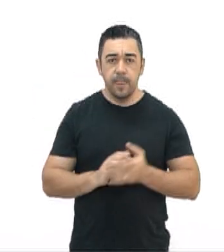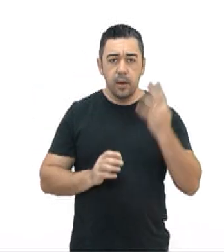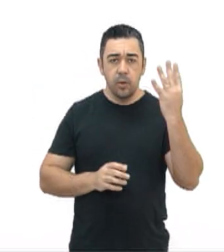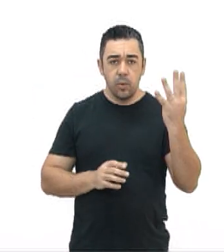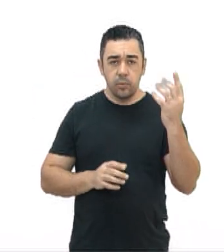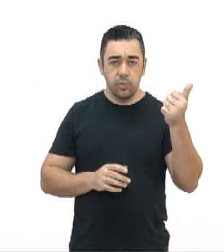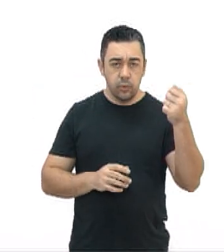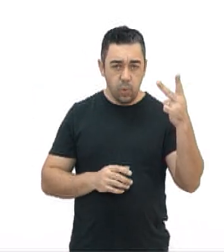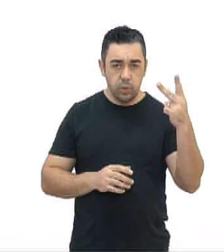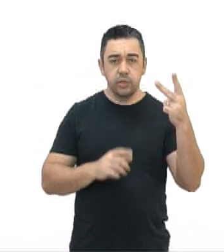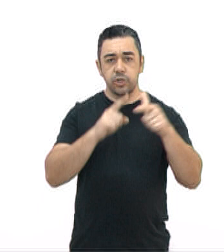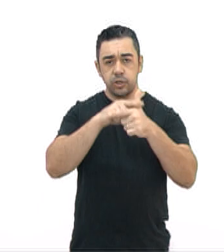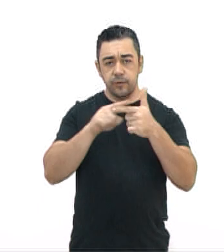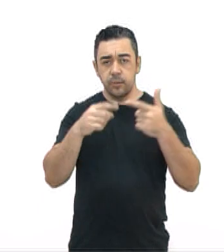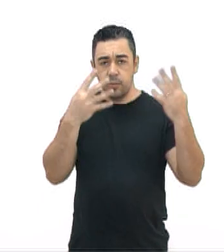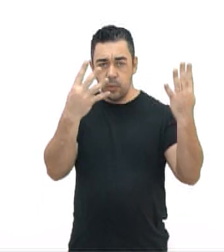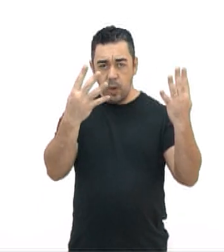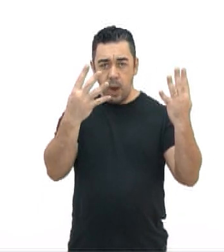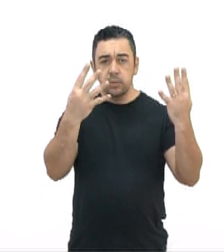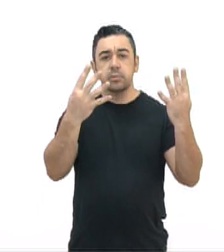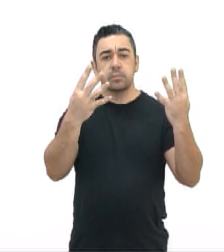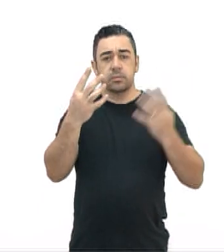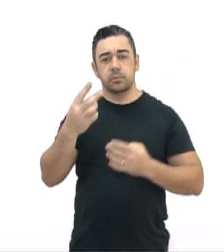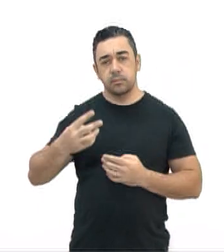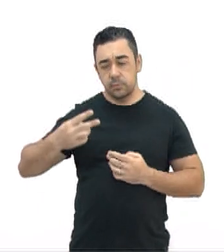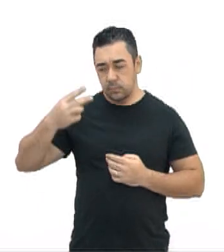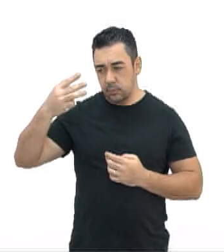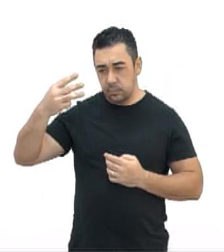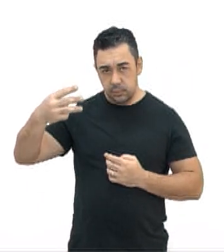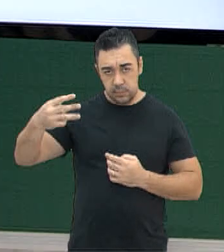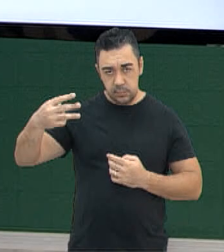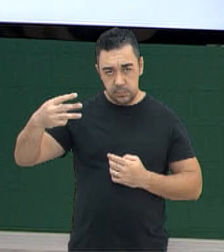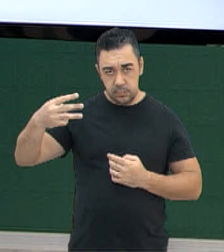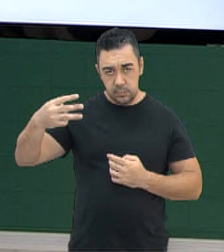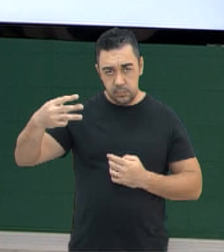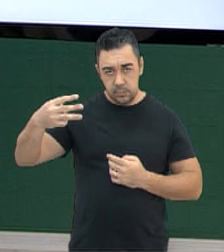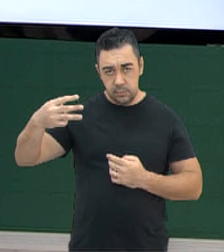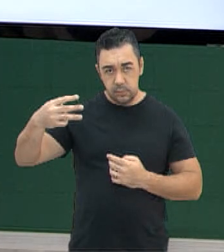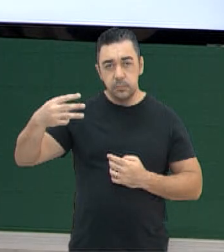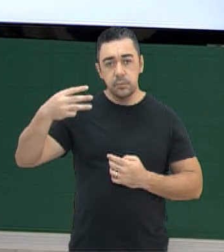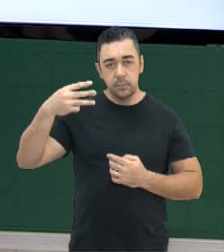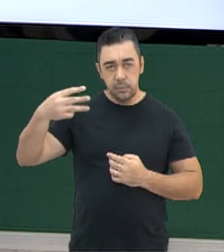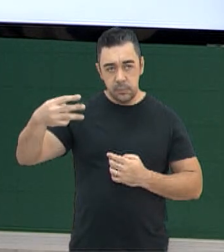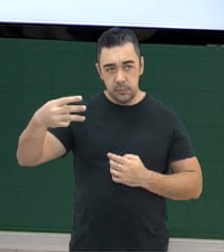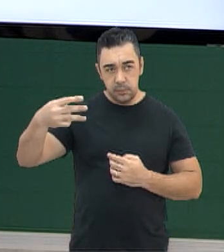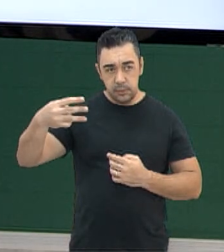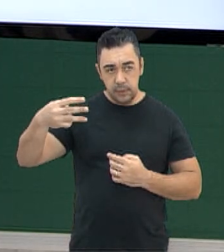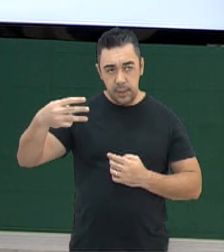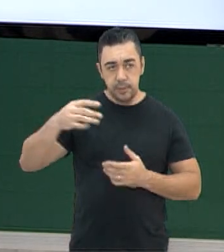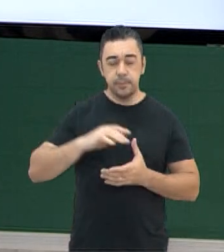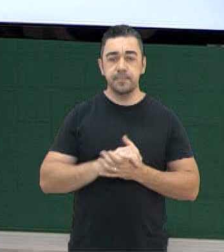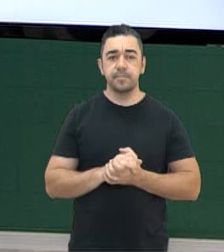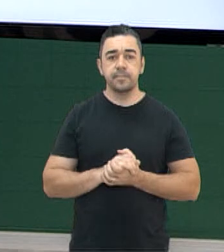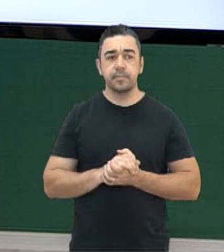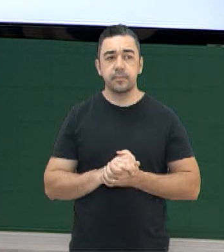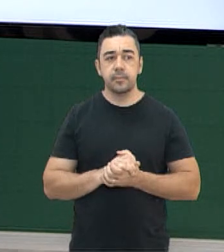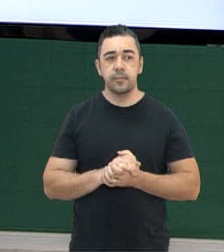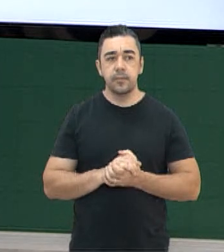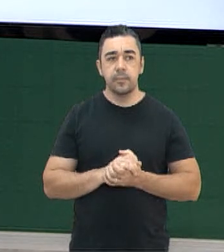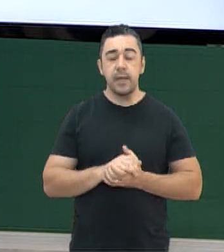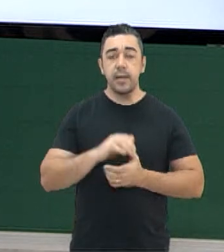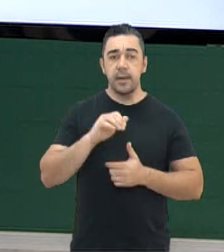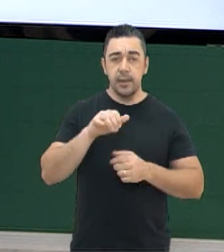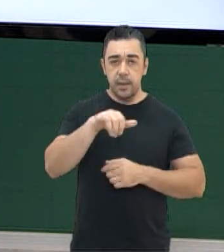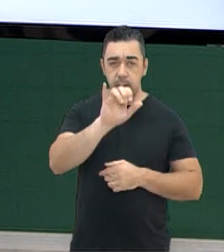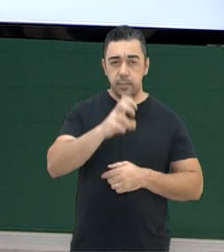por 4, estou dividindo os coeficientes, a parte numérica. 12 divididos por 4 vai dar 3. Y